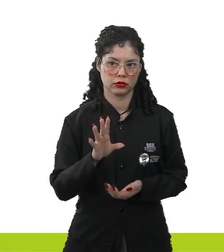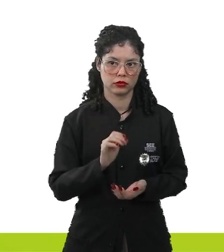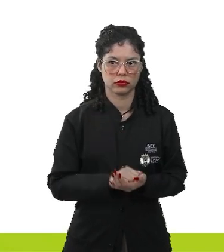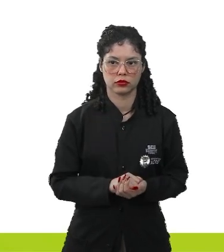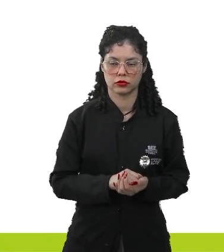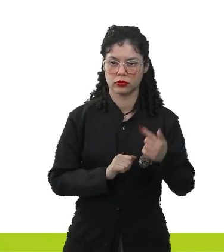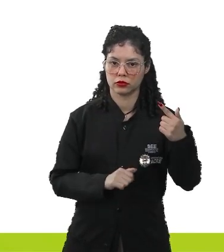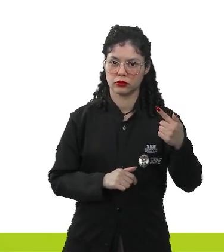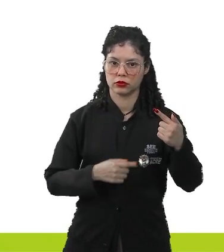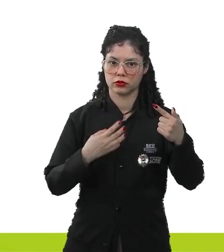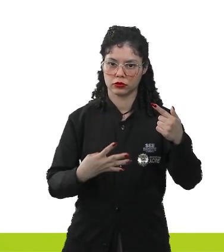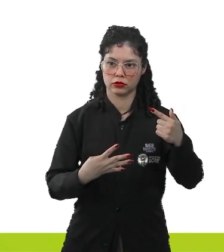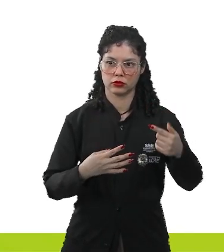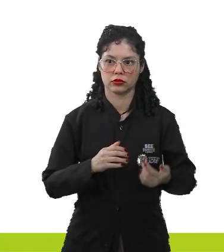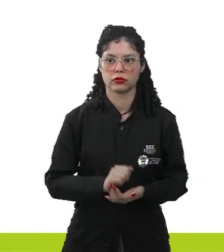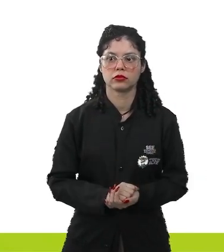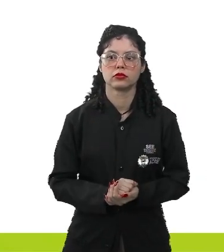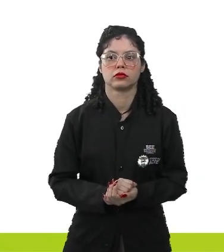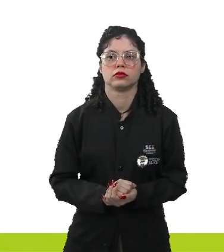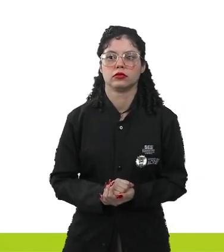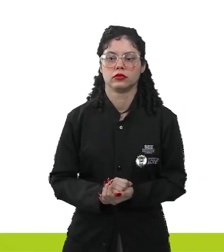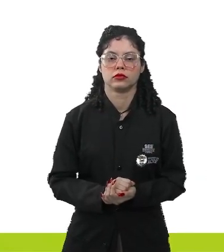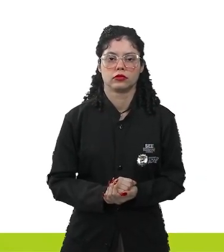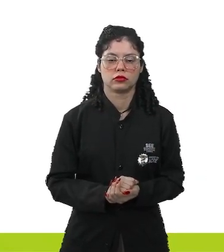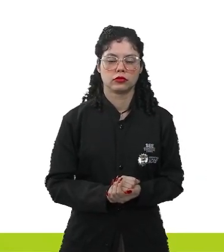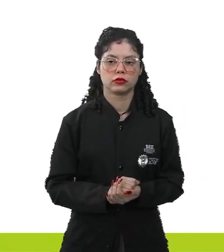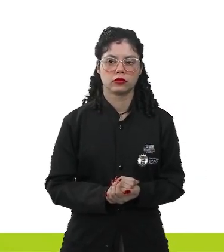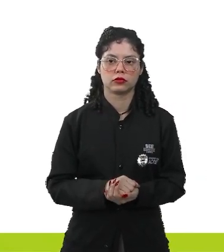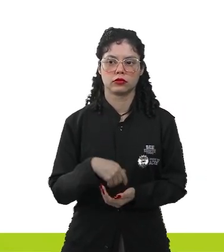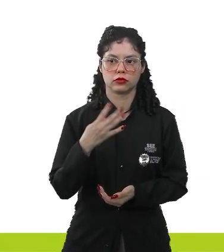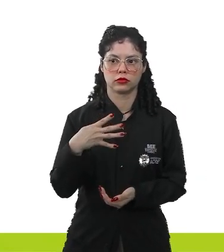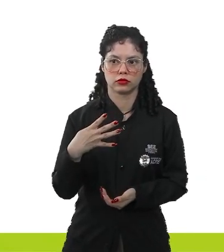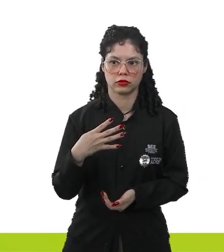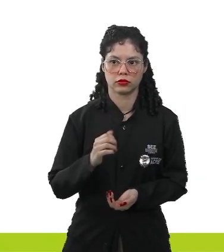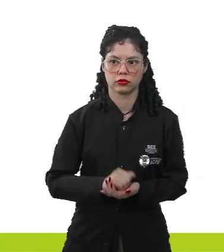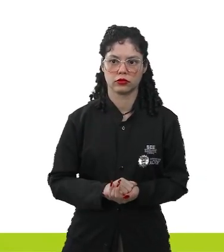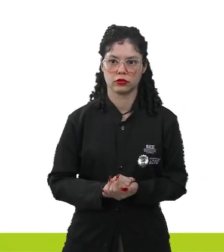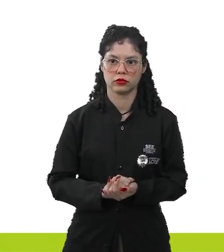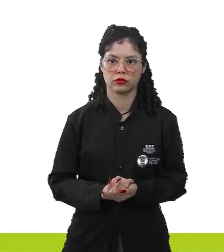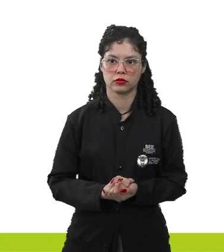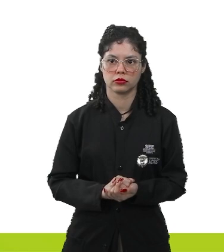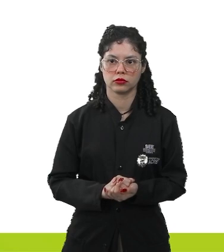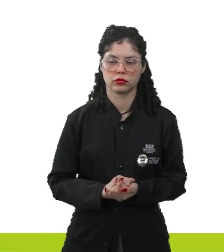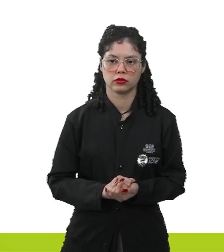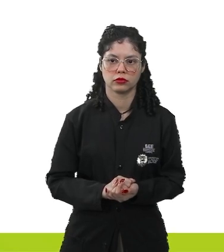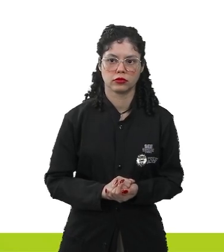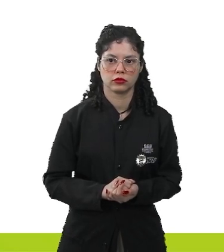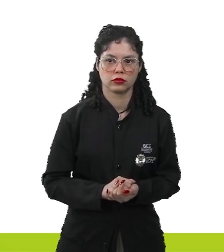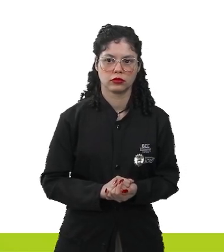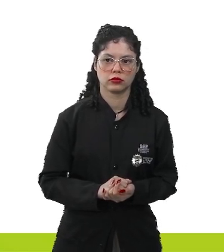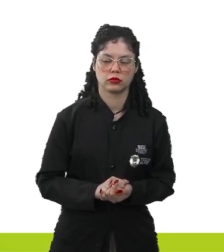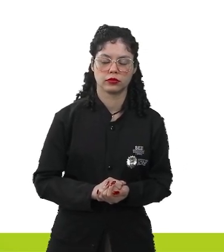somente o 2 e o 4. O 4 vai ser posto